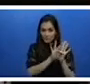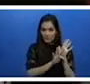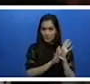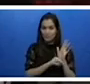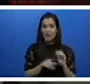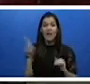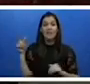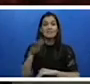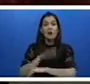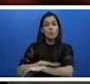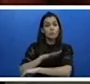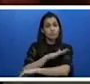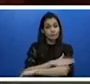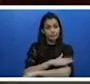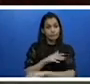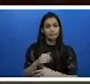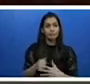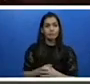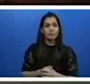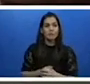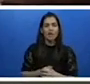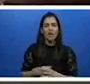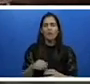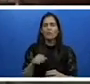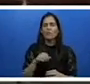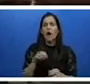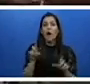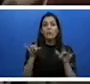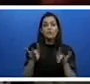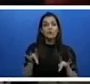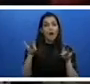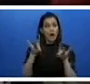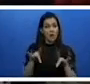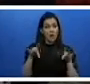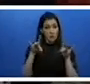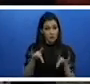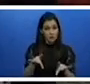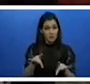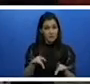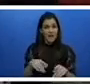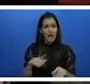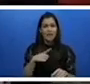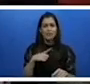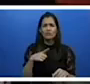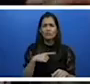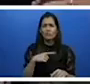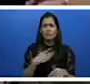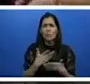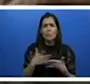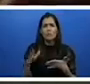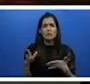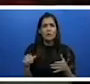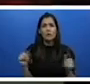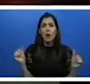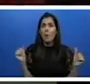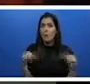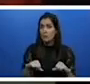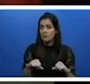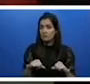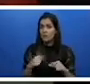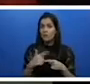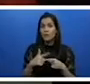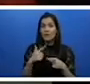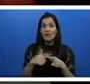foi exportado para a Austrália para combater algumas pragas. No entanto, começou a virar uma ameaça. A fêmea pode chegar